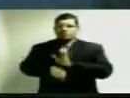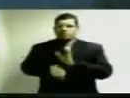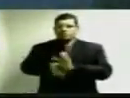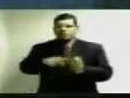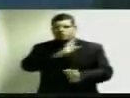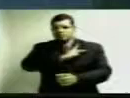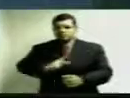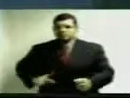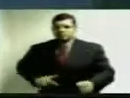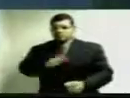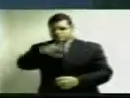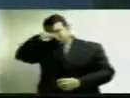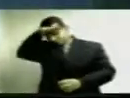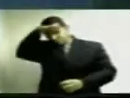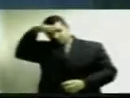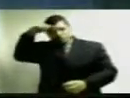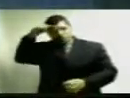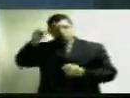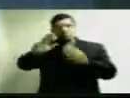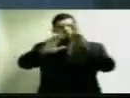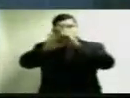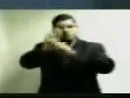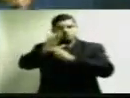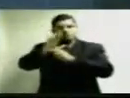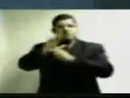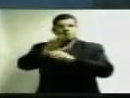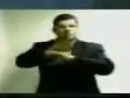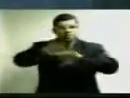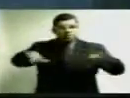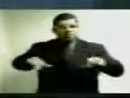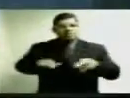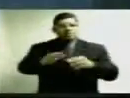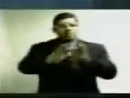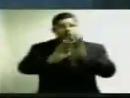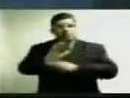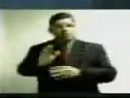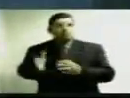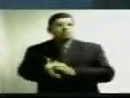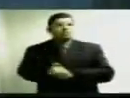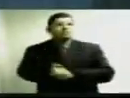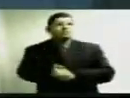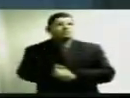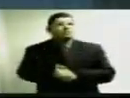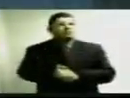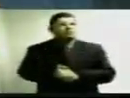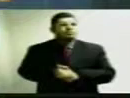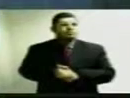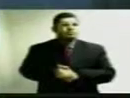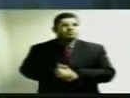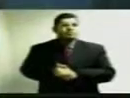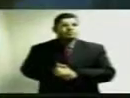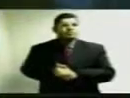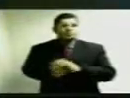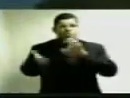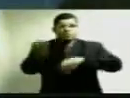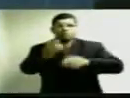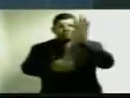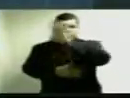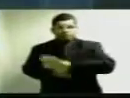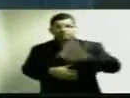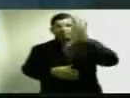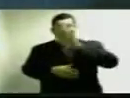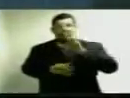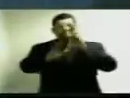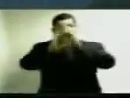a Prefeitura de Manaus reagiram, estabelecendo desonerações na tarifa de transporte coletivo. O Congresso